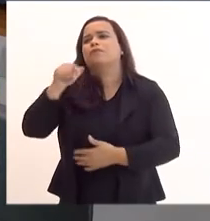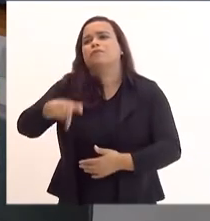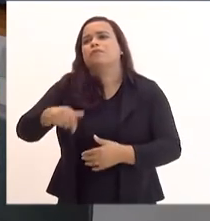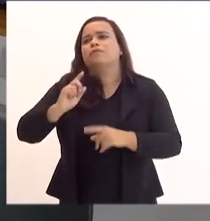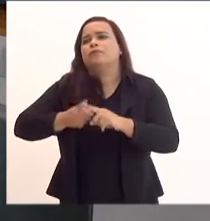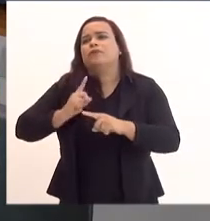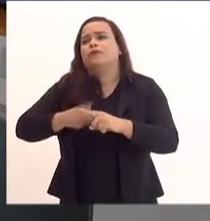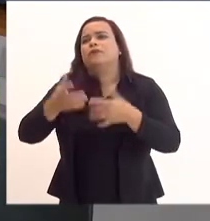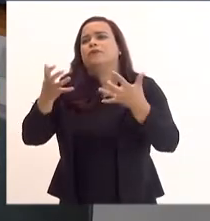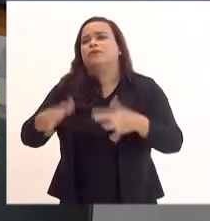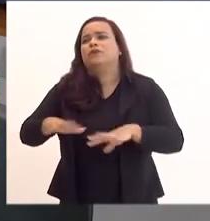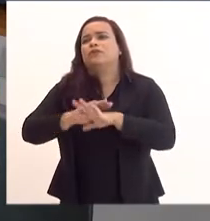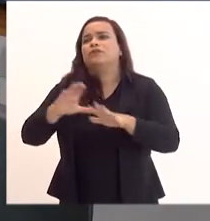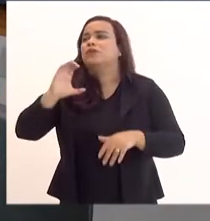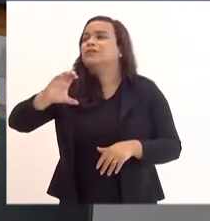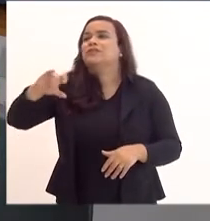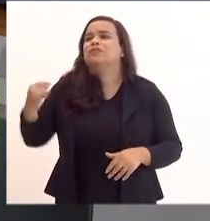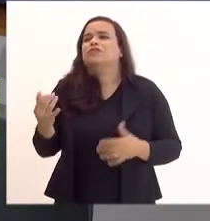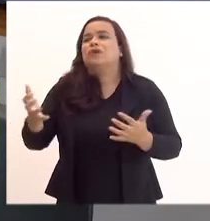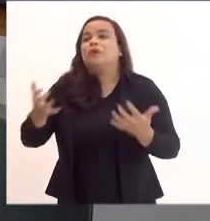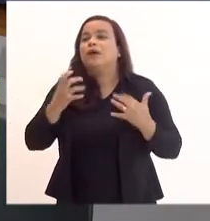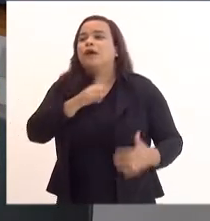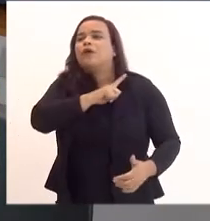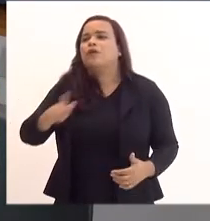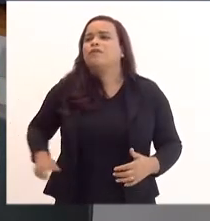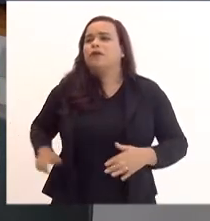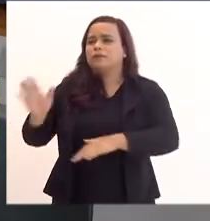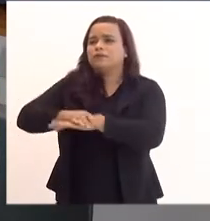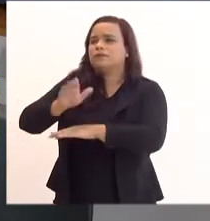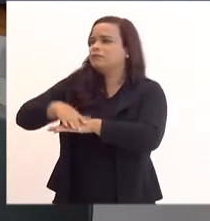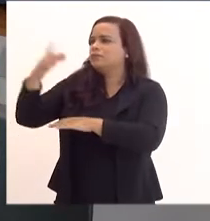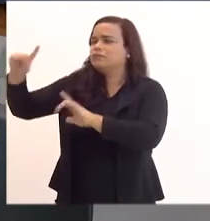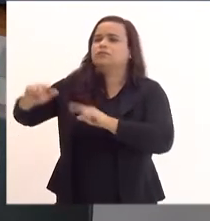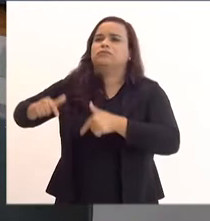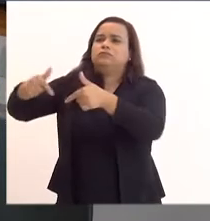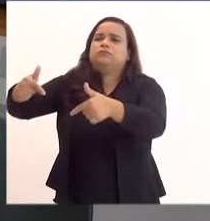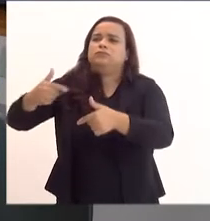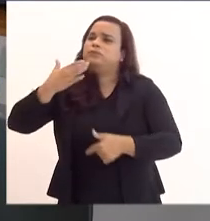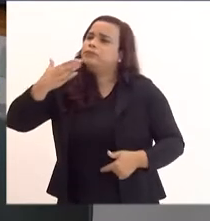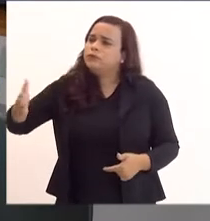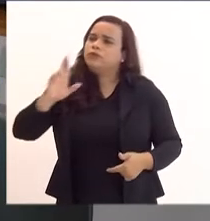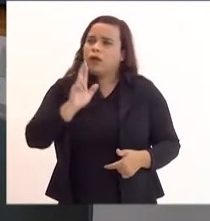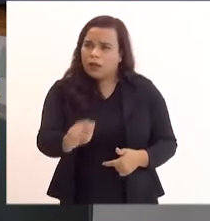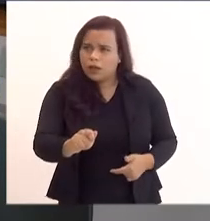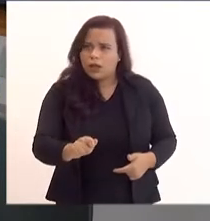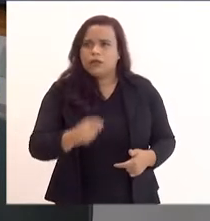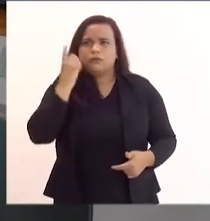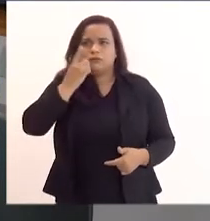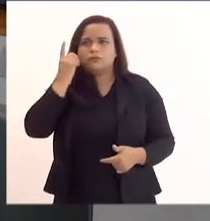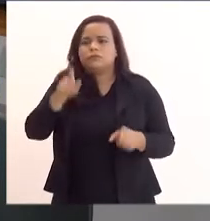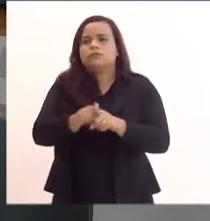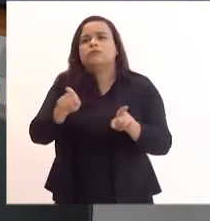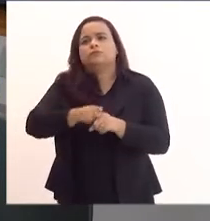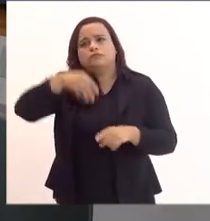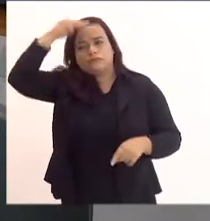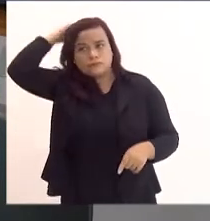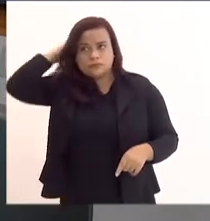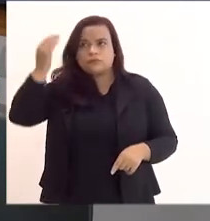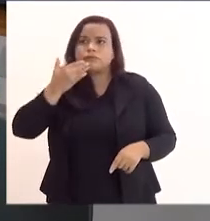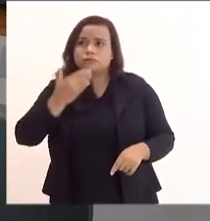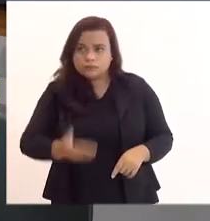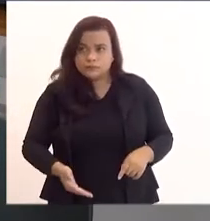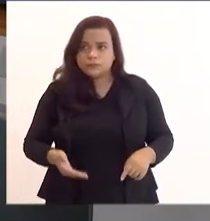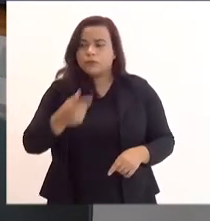só aprovar na CCJ, eu quero que o governador sancione, pedido pelo deputado Amorim e pelo deputado Márcio Pacheco, o